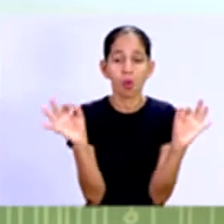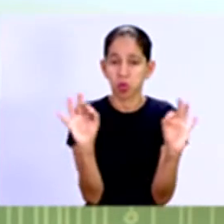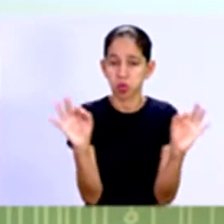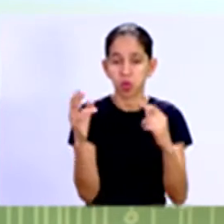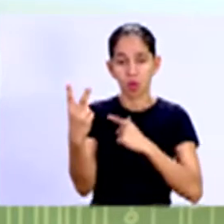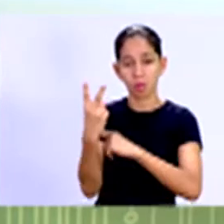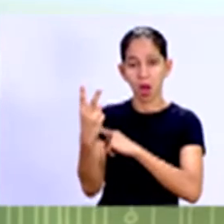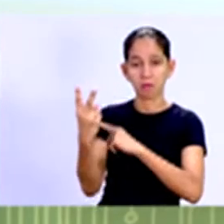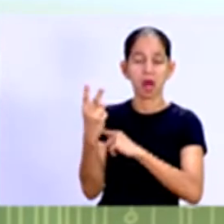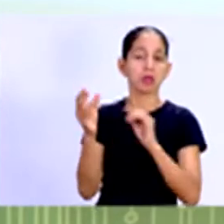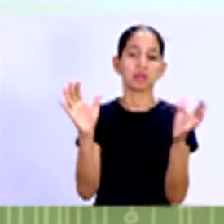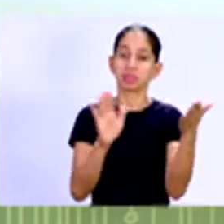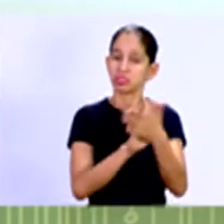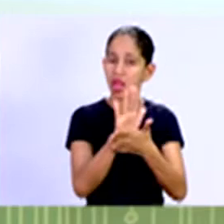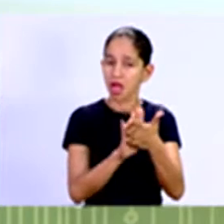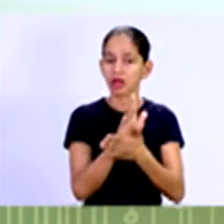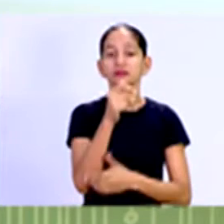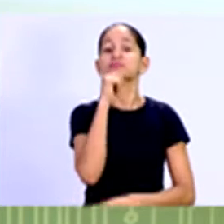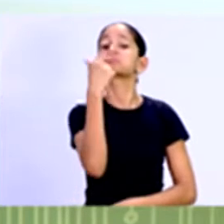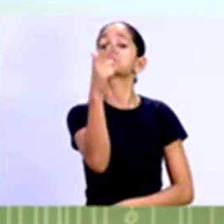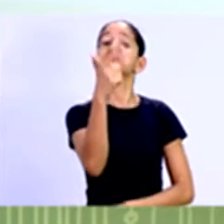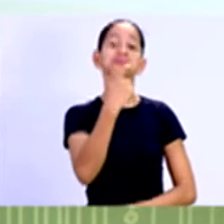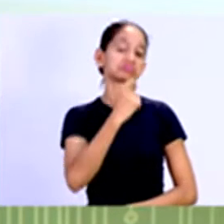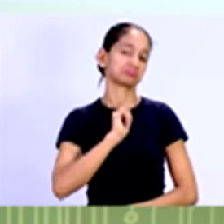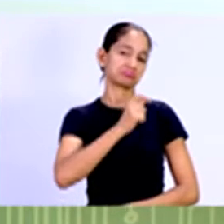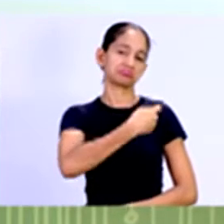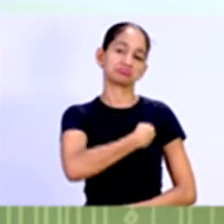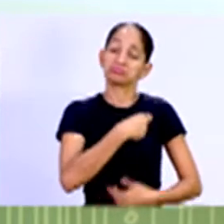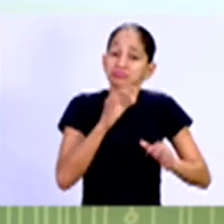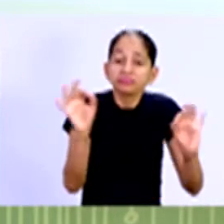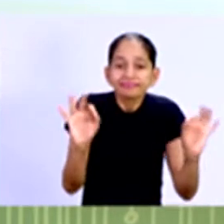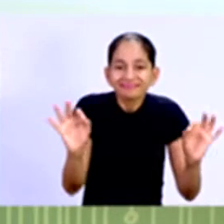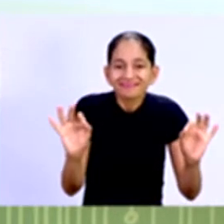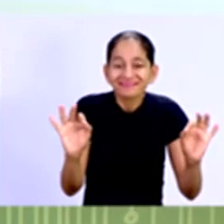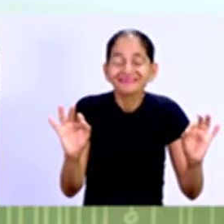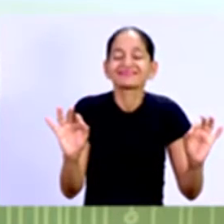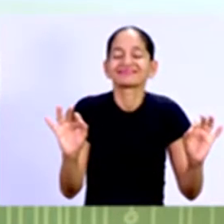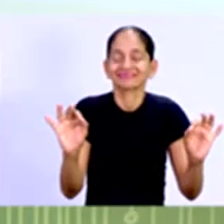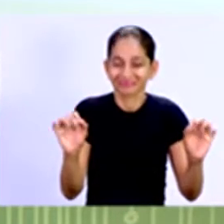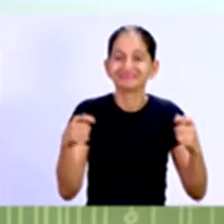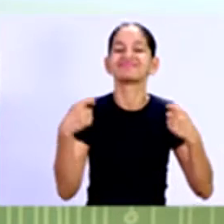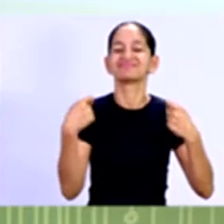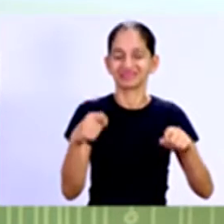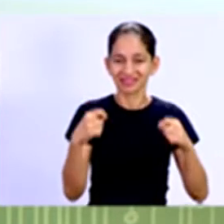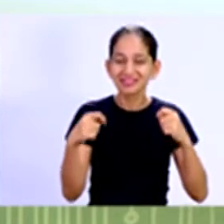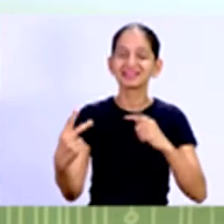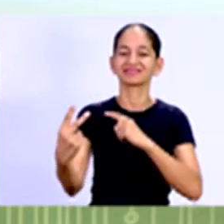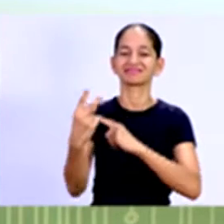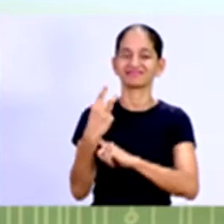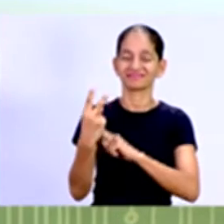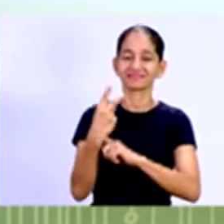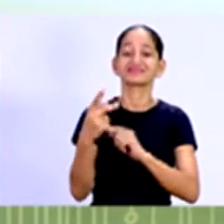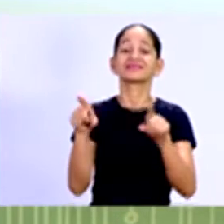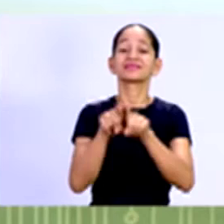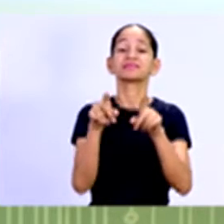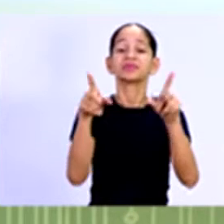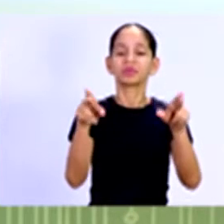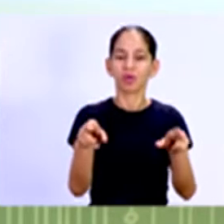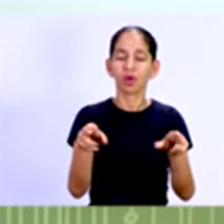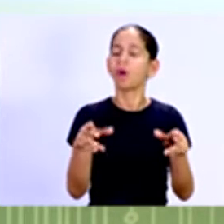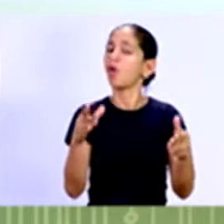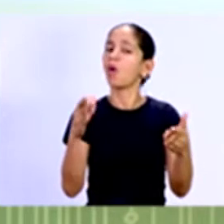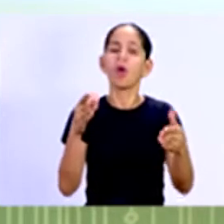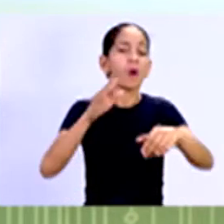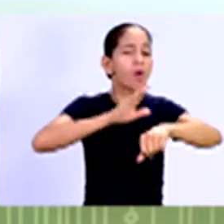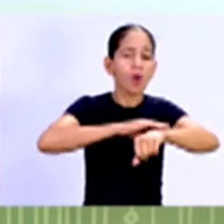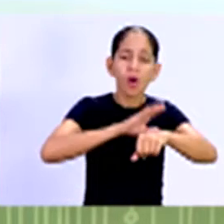não tem ninguém me fiscalizando. Então, a gente tem que ter muito cuidado com isso, porque isso é uma situação que ocorre o tempo